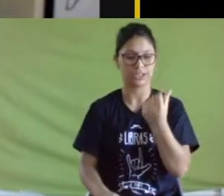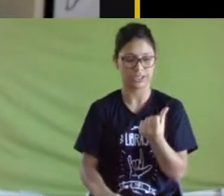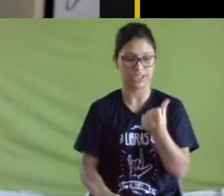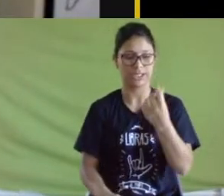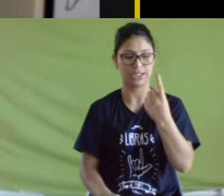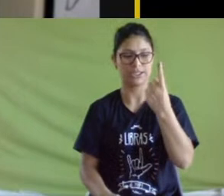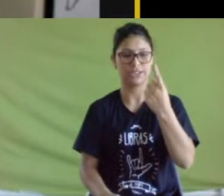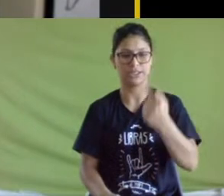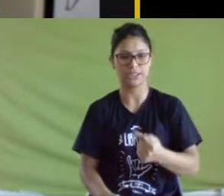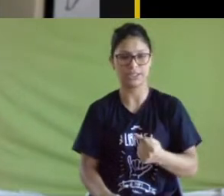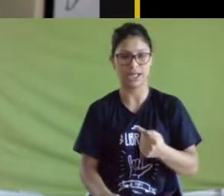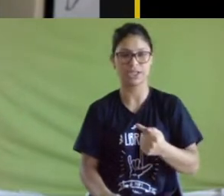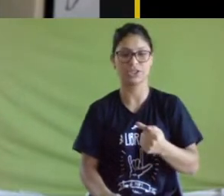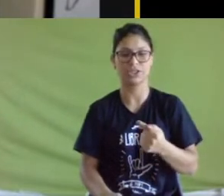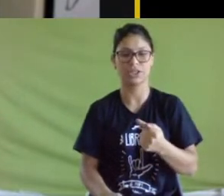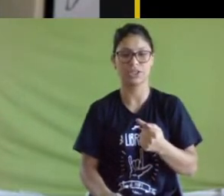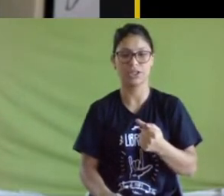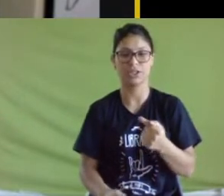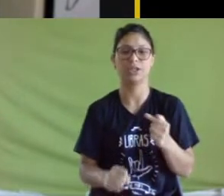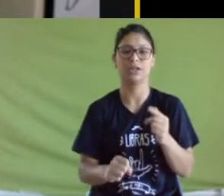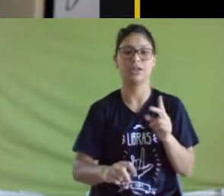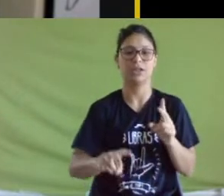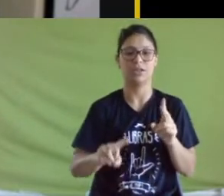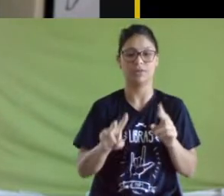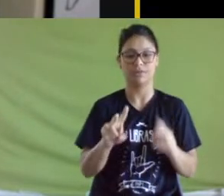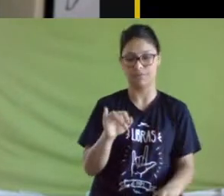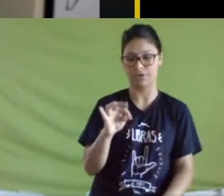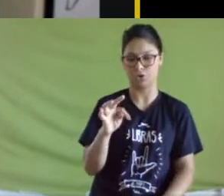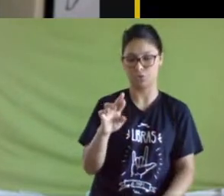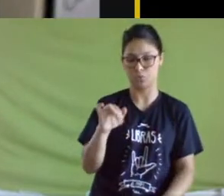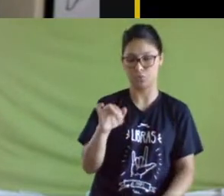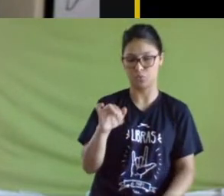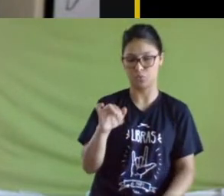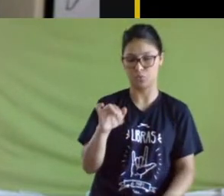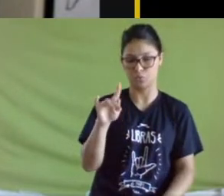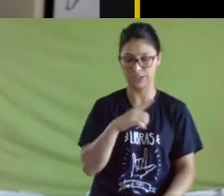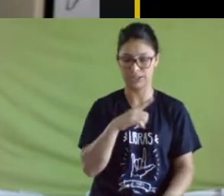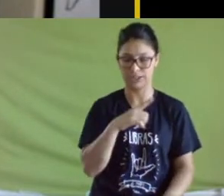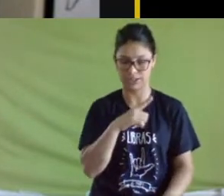XVIII, essas virtudes têm uma tradução religiosa,